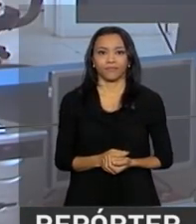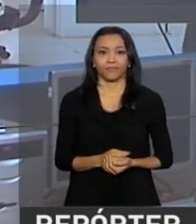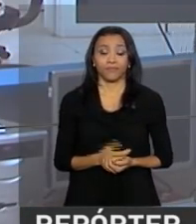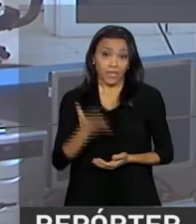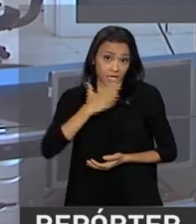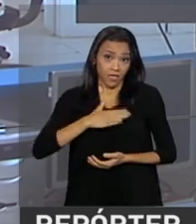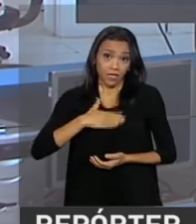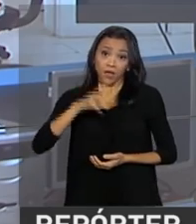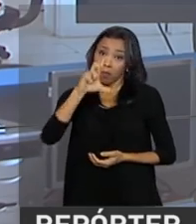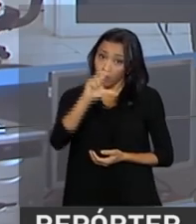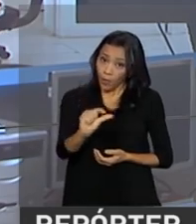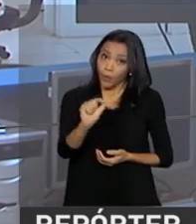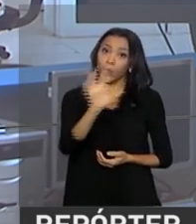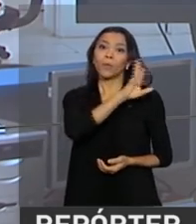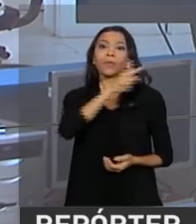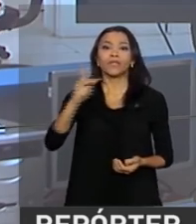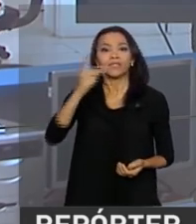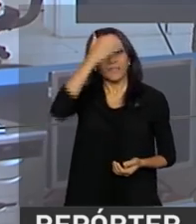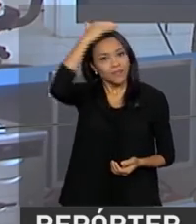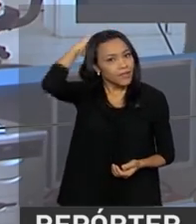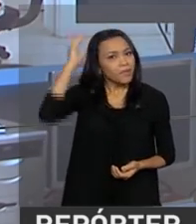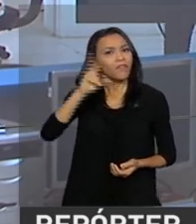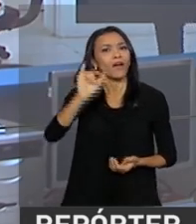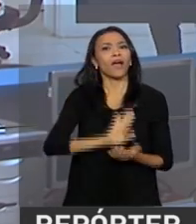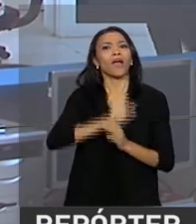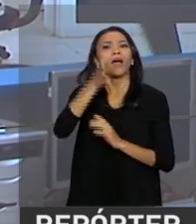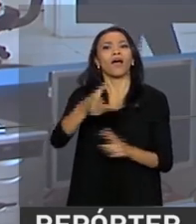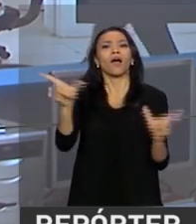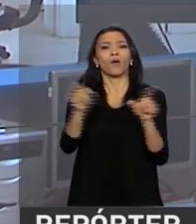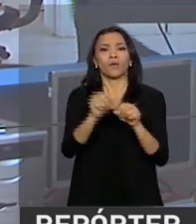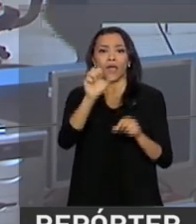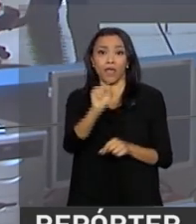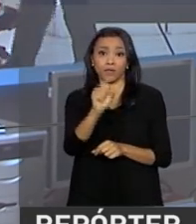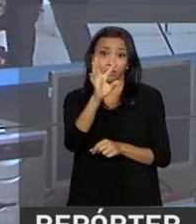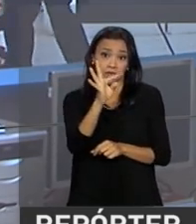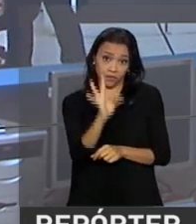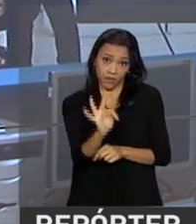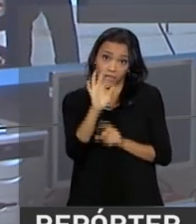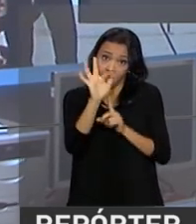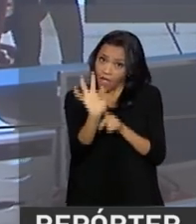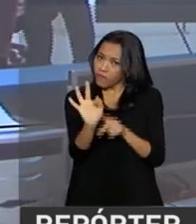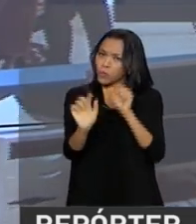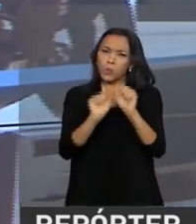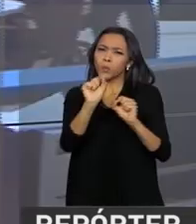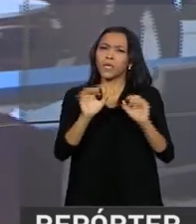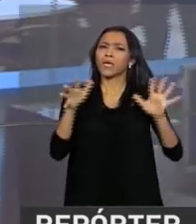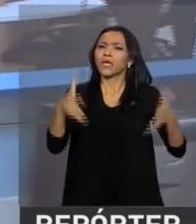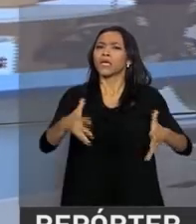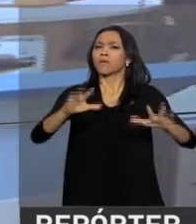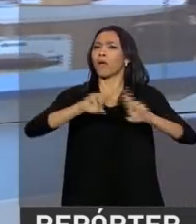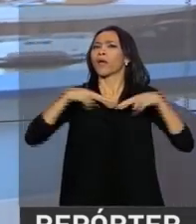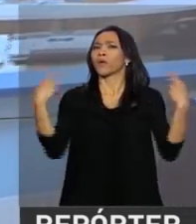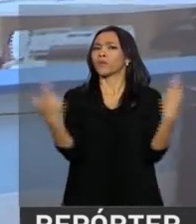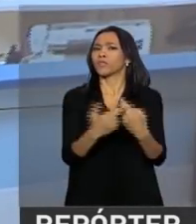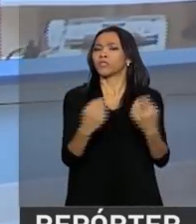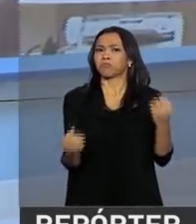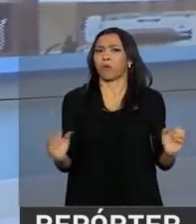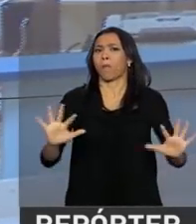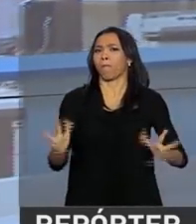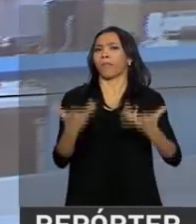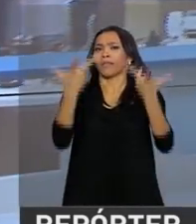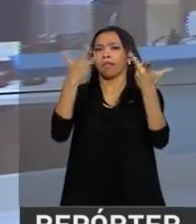E daqui a pouco o presidente Michel Temer vai ao Supremo Tribunal Federal. Ele participa da sessão plenária em homenagem aos 28 anos